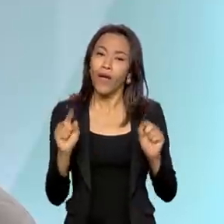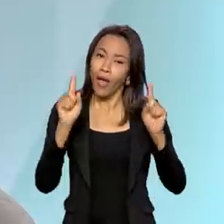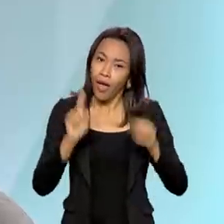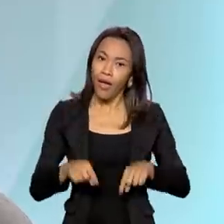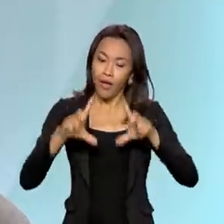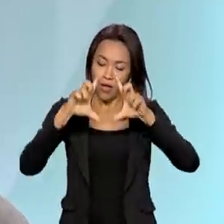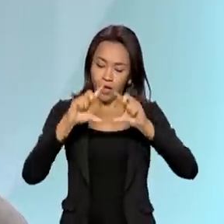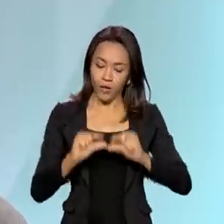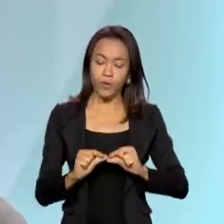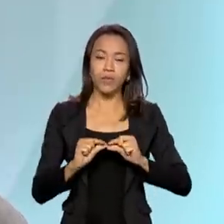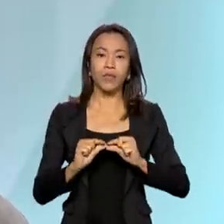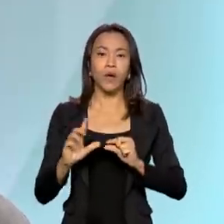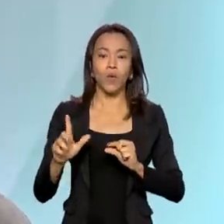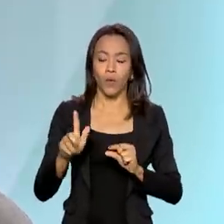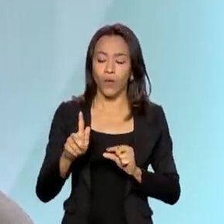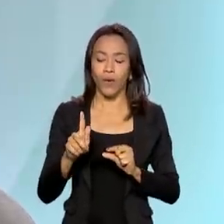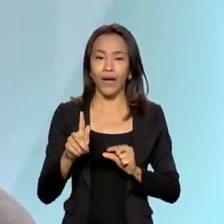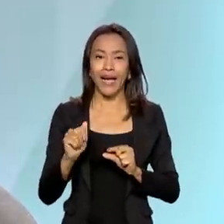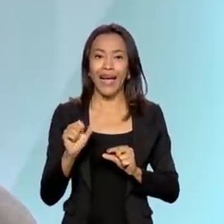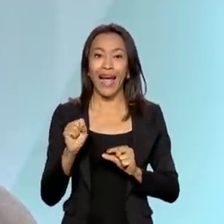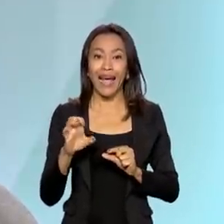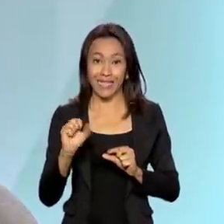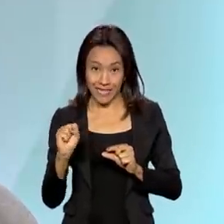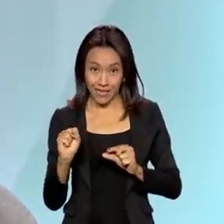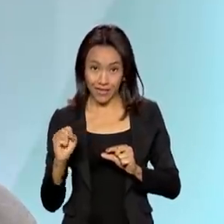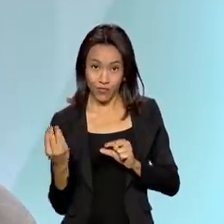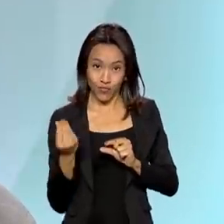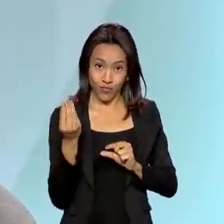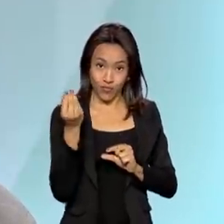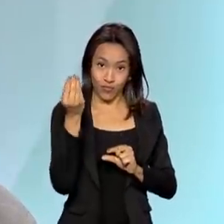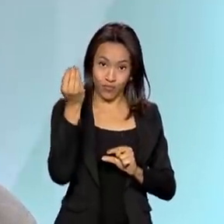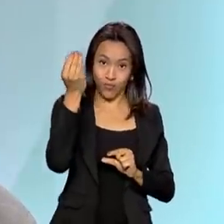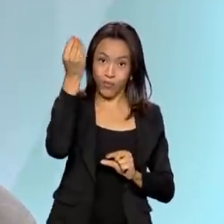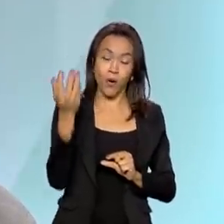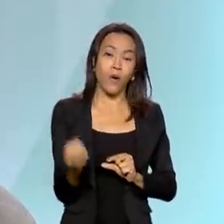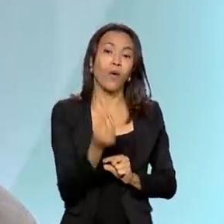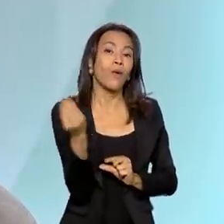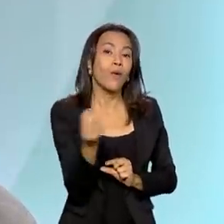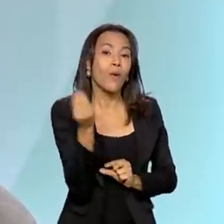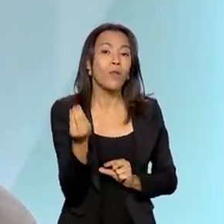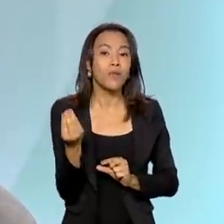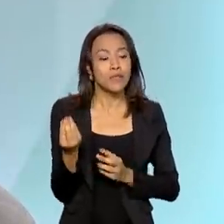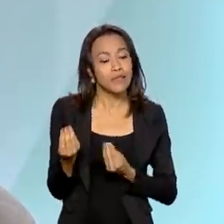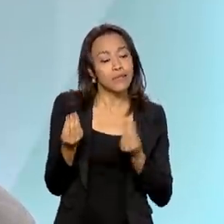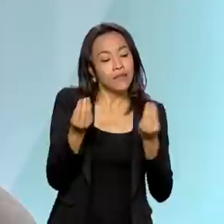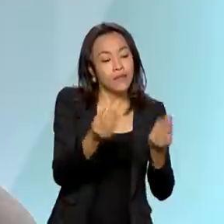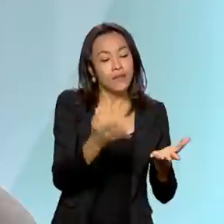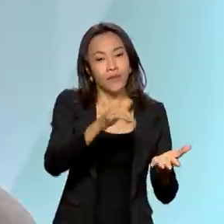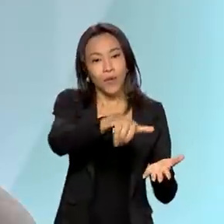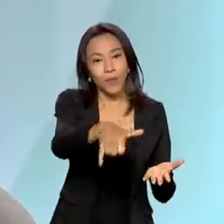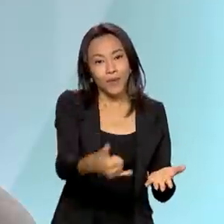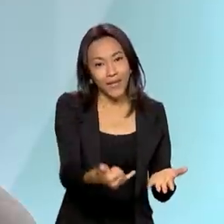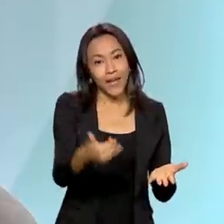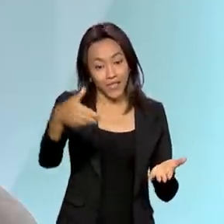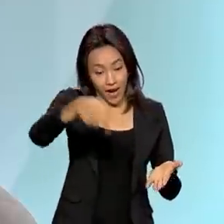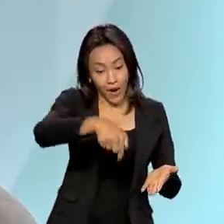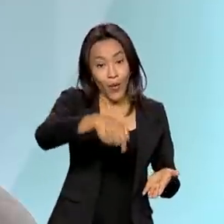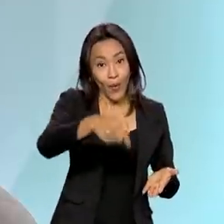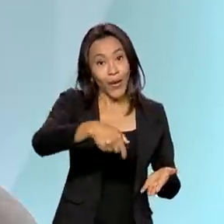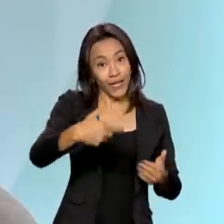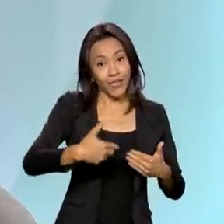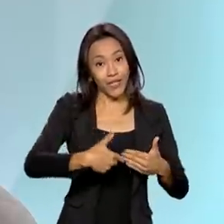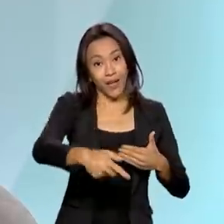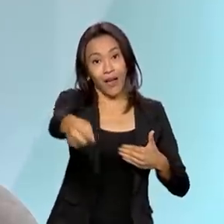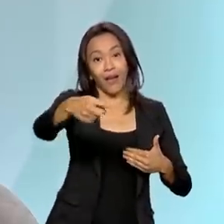redução da emissão de gases através de oportunidades como essa que a gente está lançando agora, a